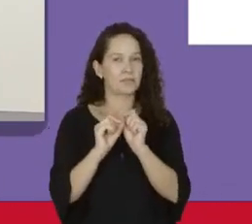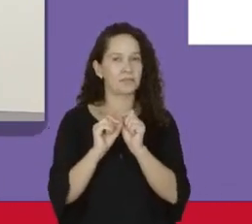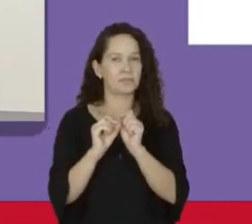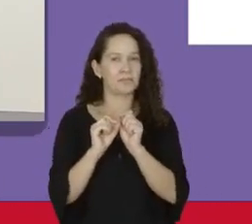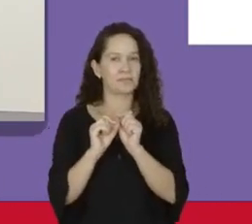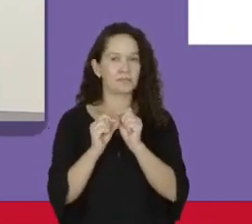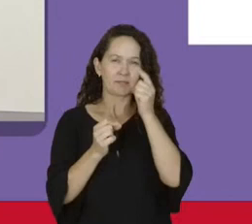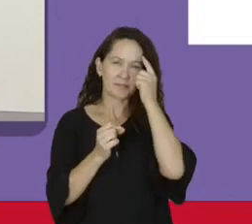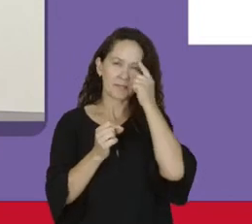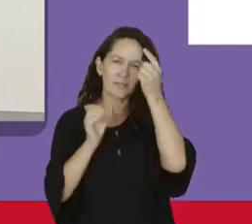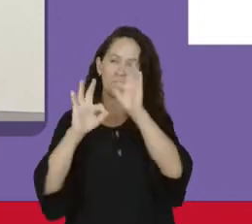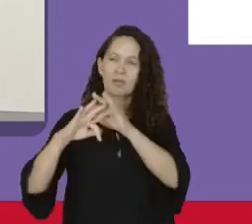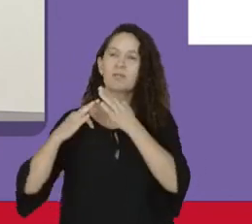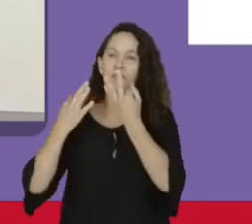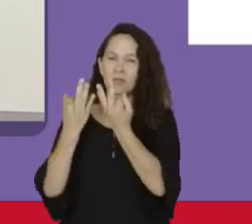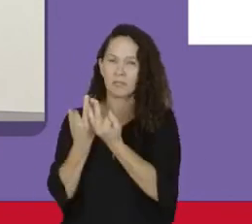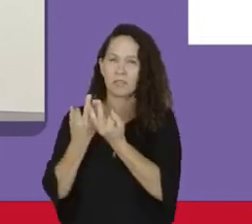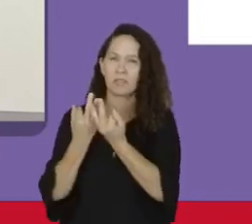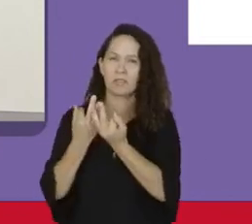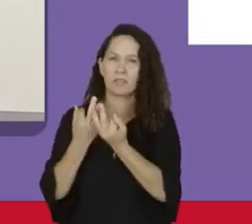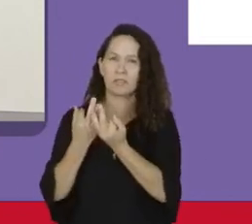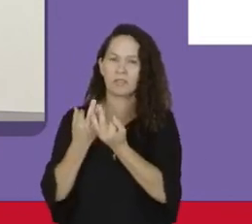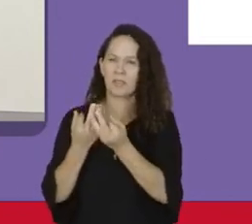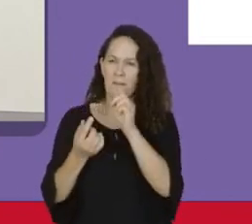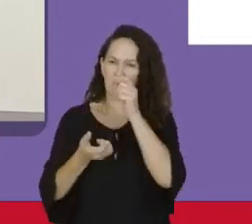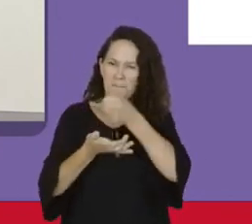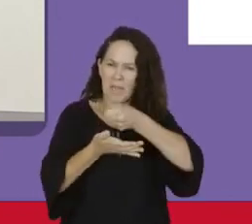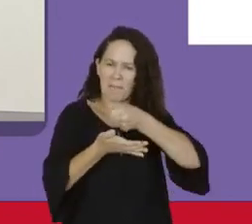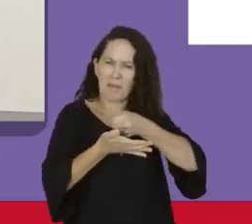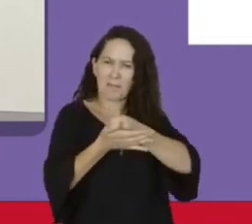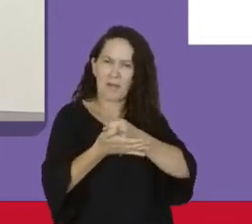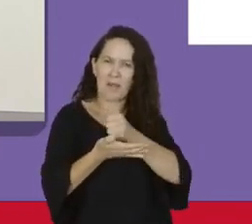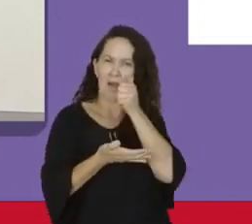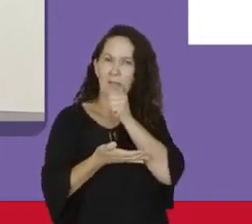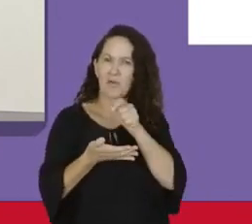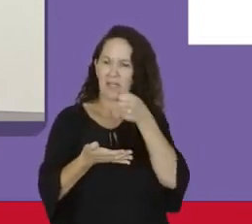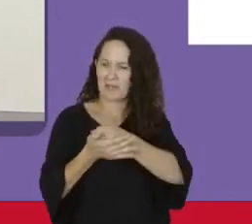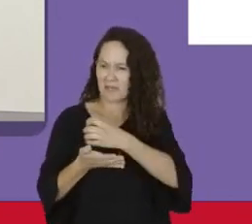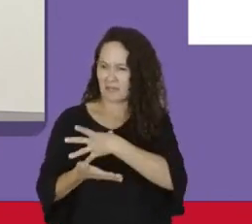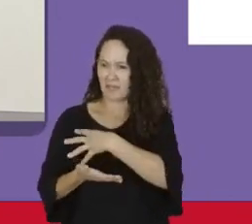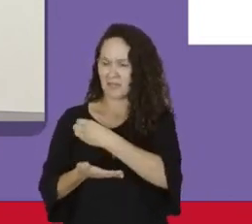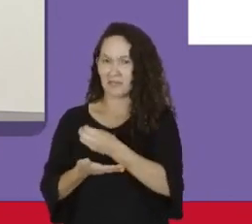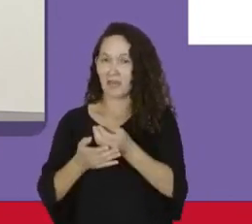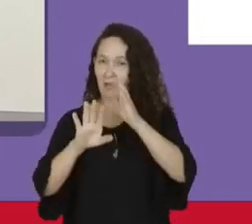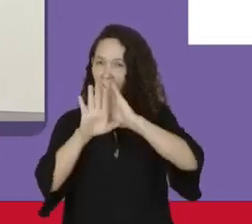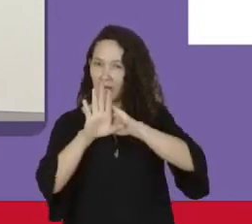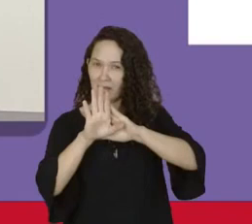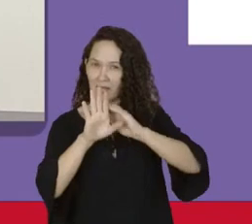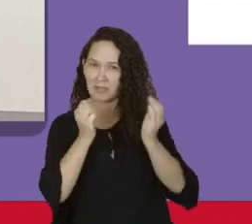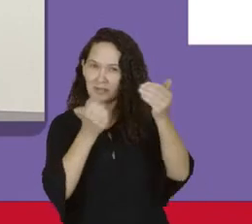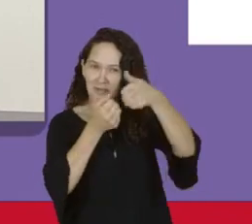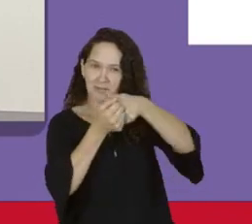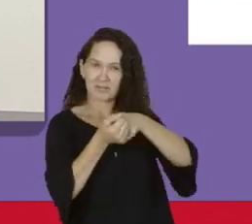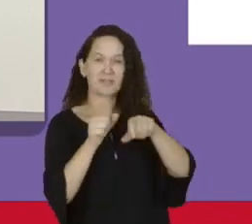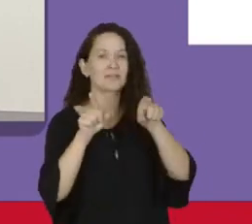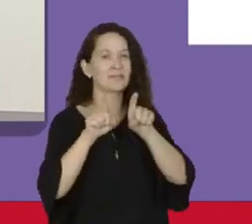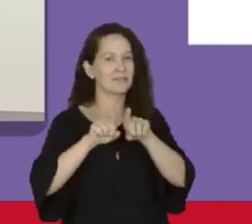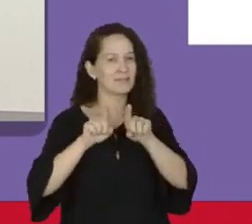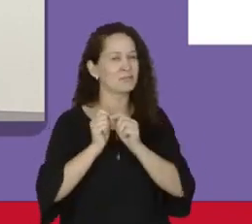esta noção de família que submete a mulher, submete aos filhos, tem por trás de si e